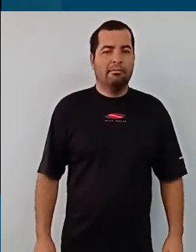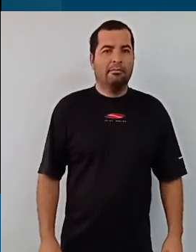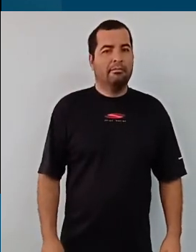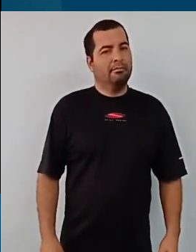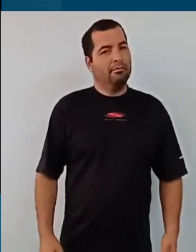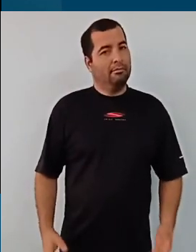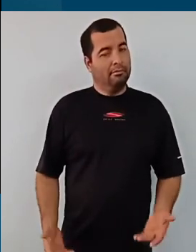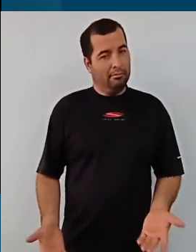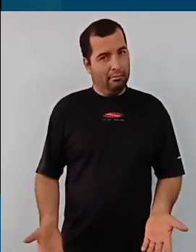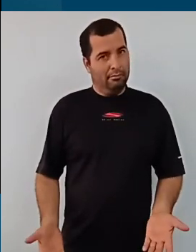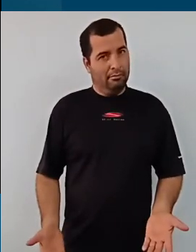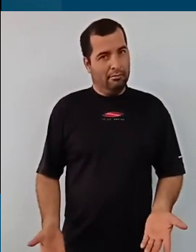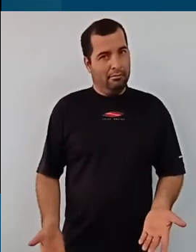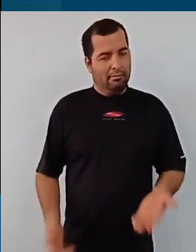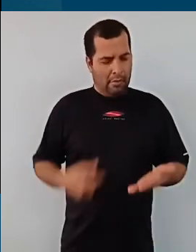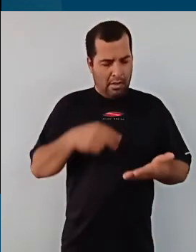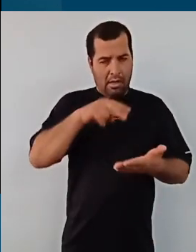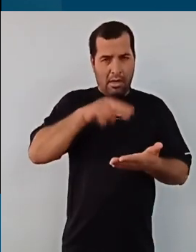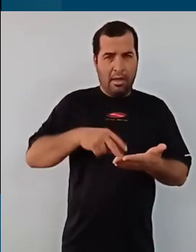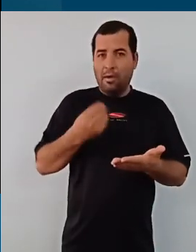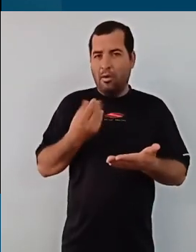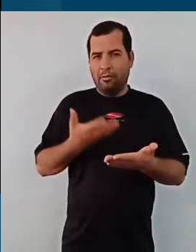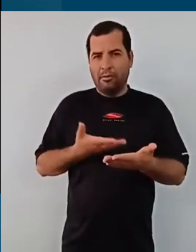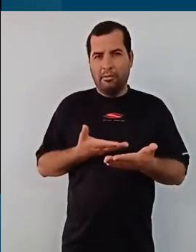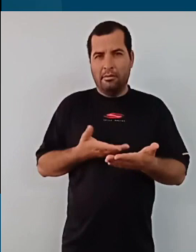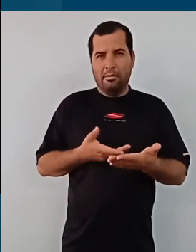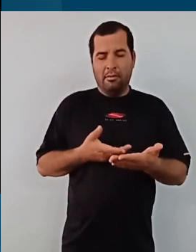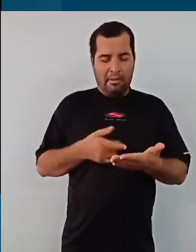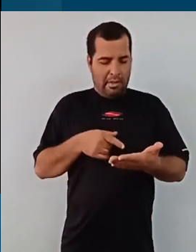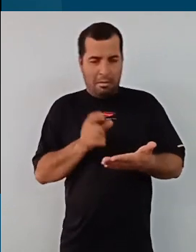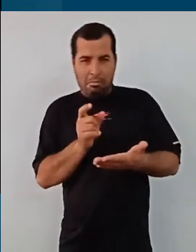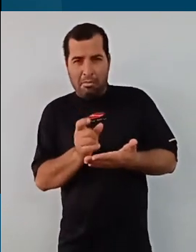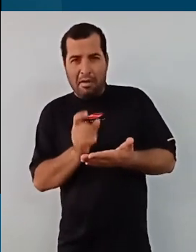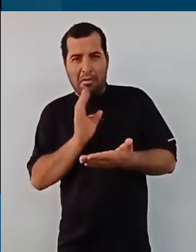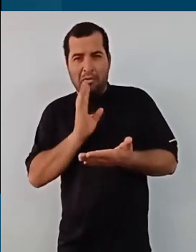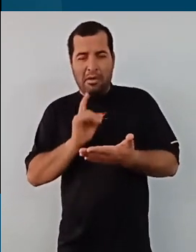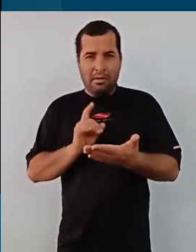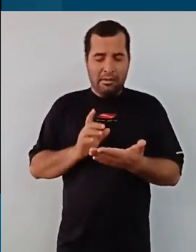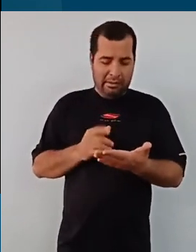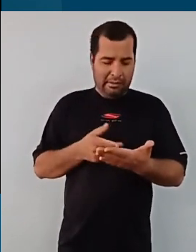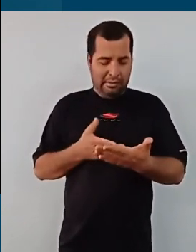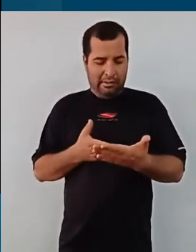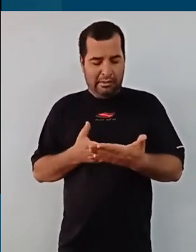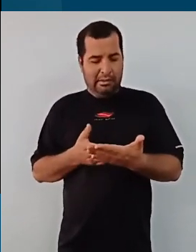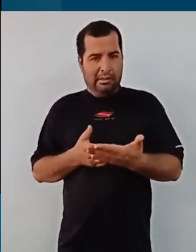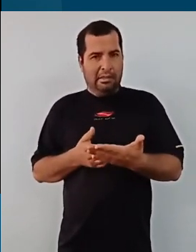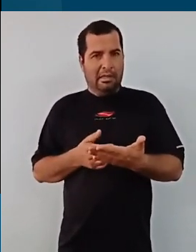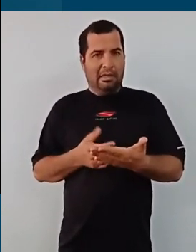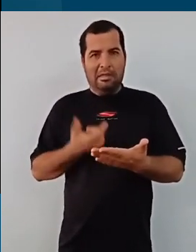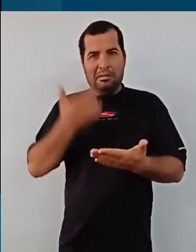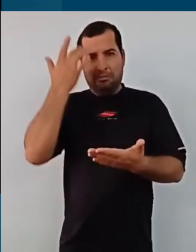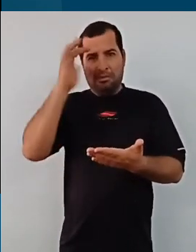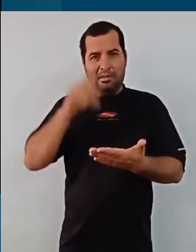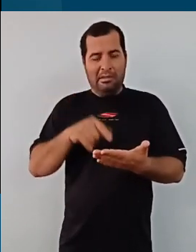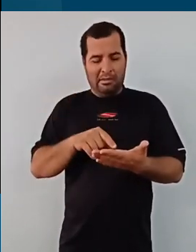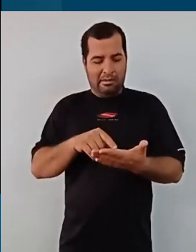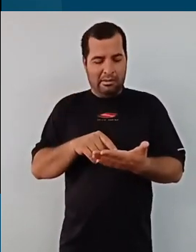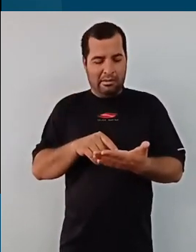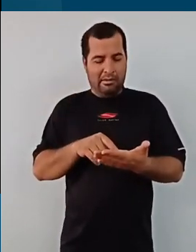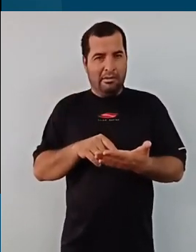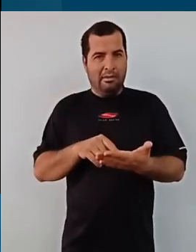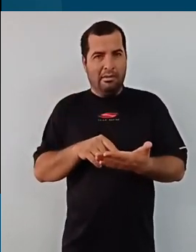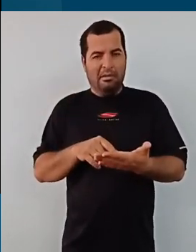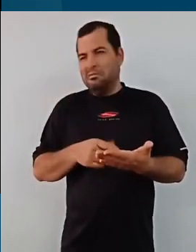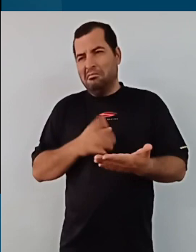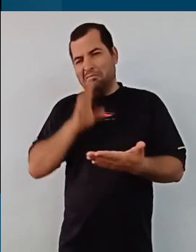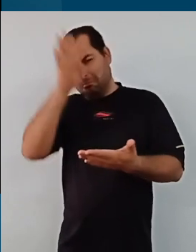Então, que tipo de leitor é esse que vai lendo, encontrou a palavra aproximadamente, não sei o que é, risco